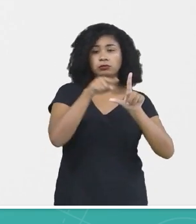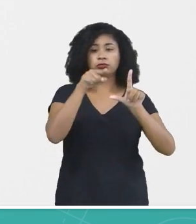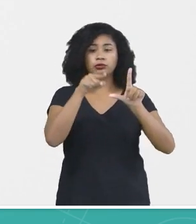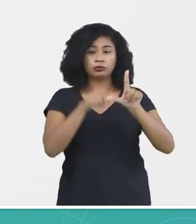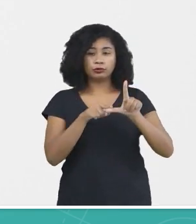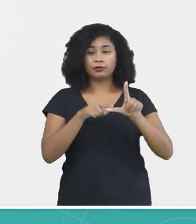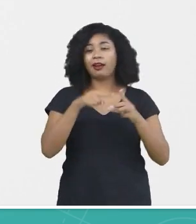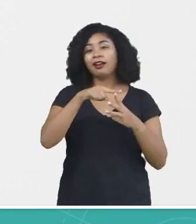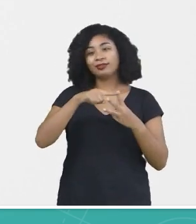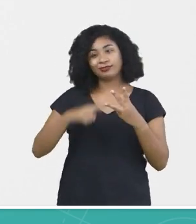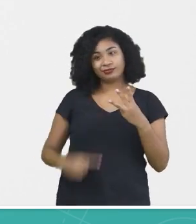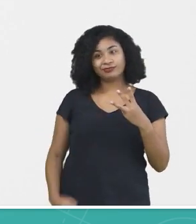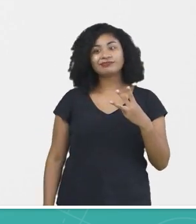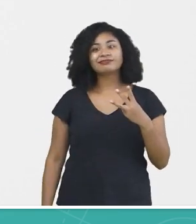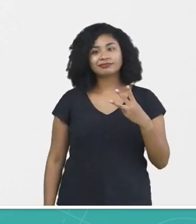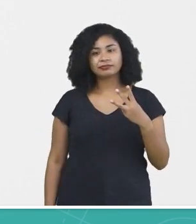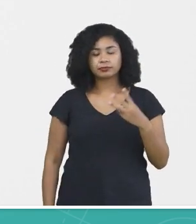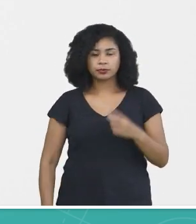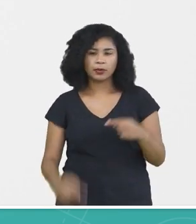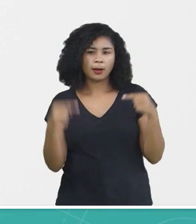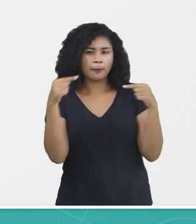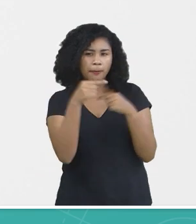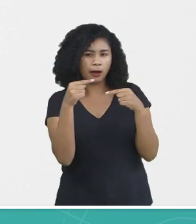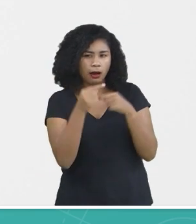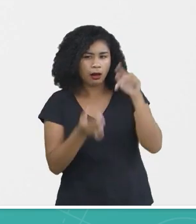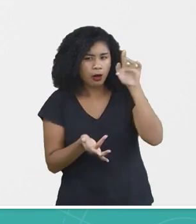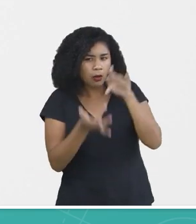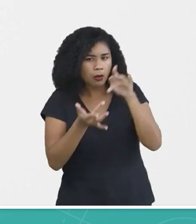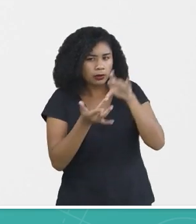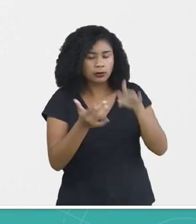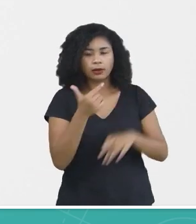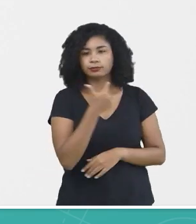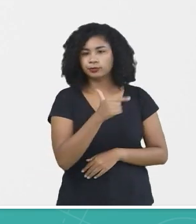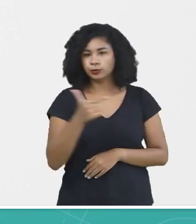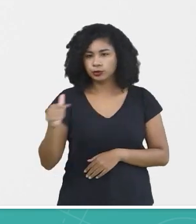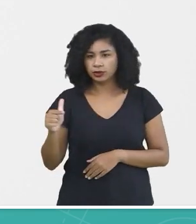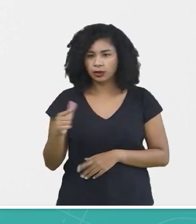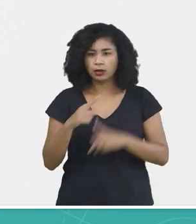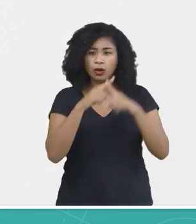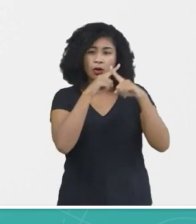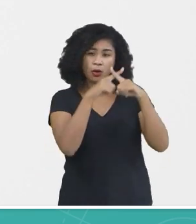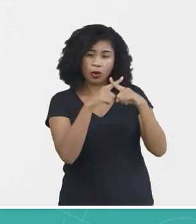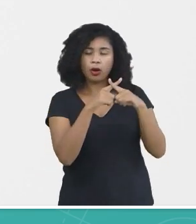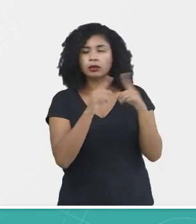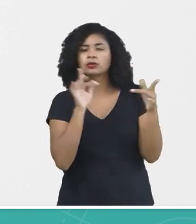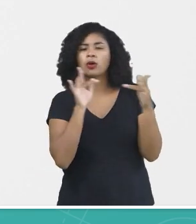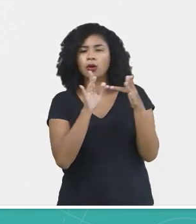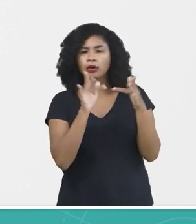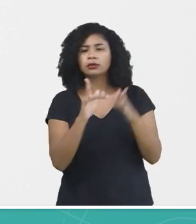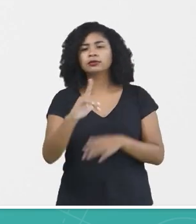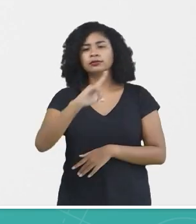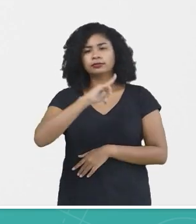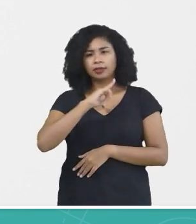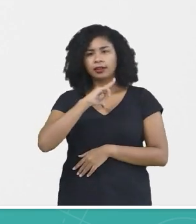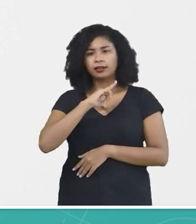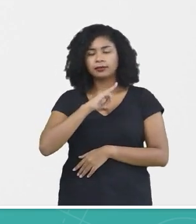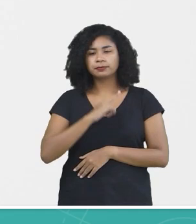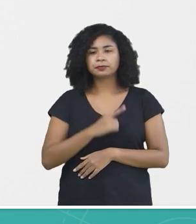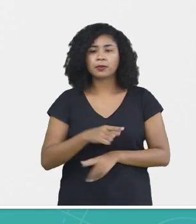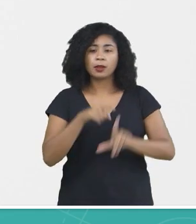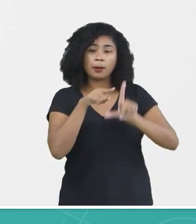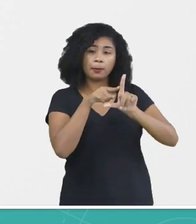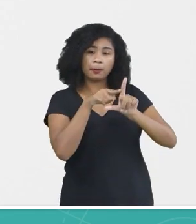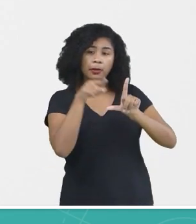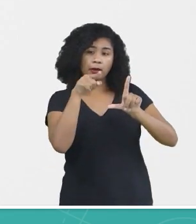paralelas nunca se tocam, retas concorrentes se tocam em um ponto, e a perpendicular, além